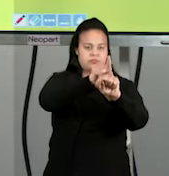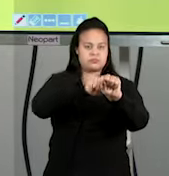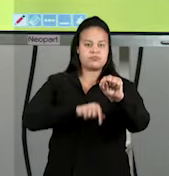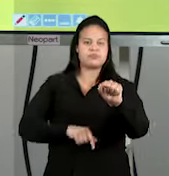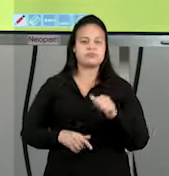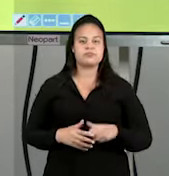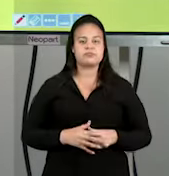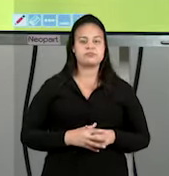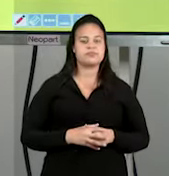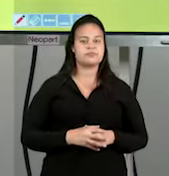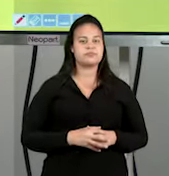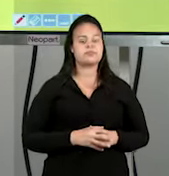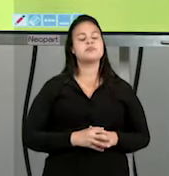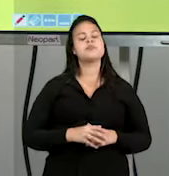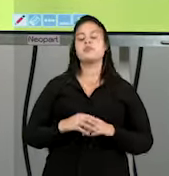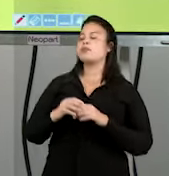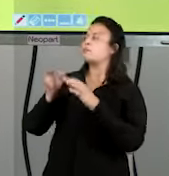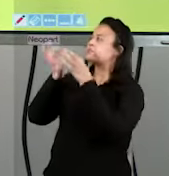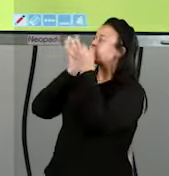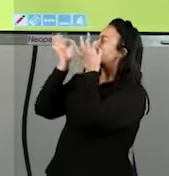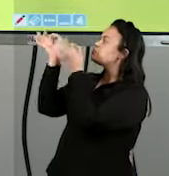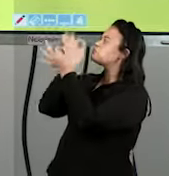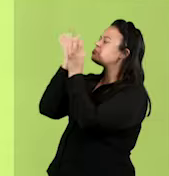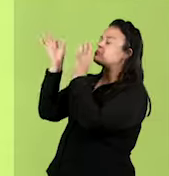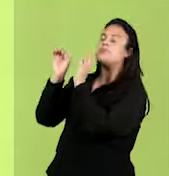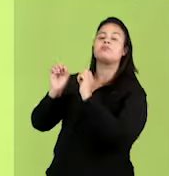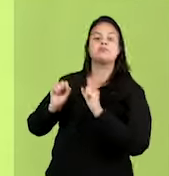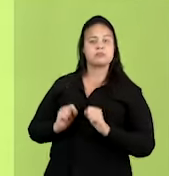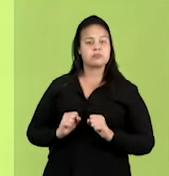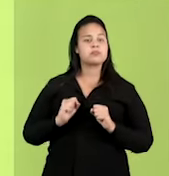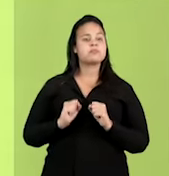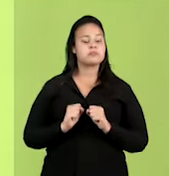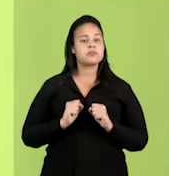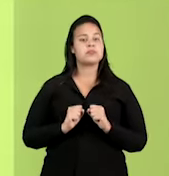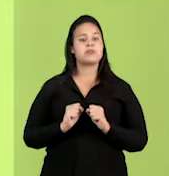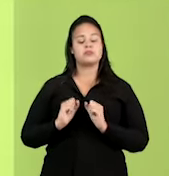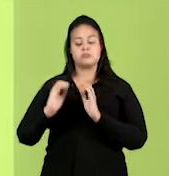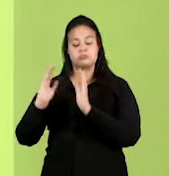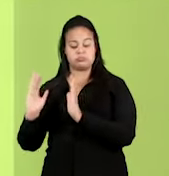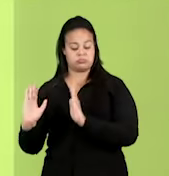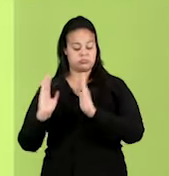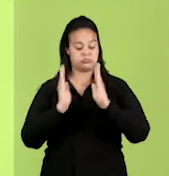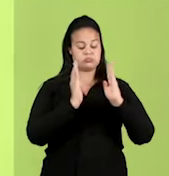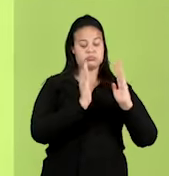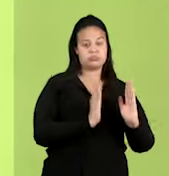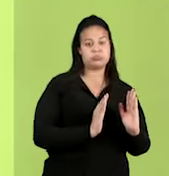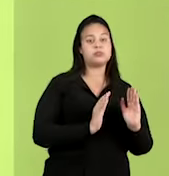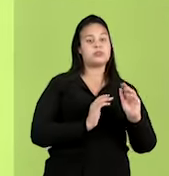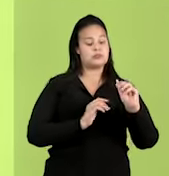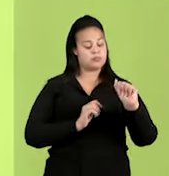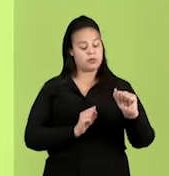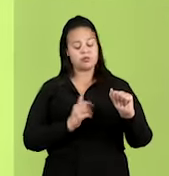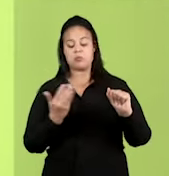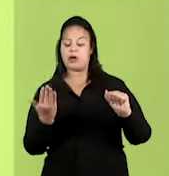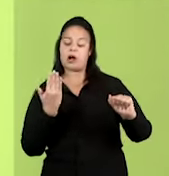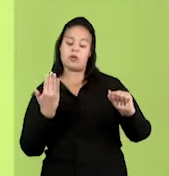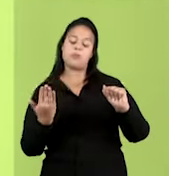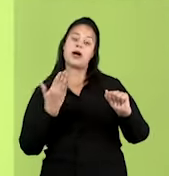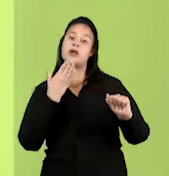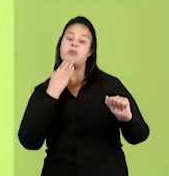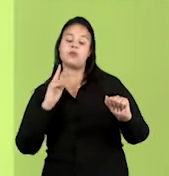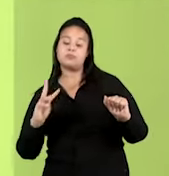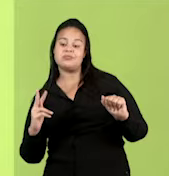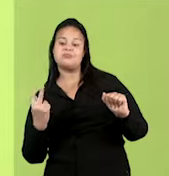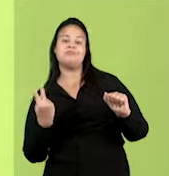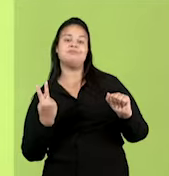Então, né, vocês podem observar esse segmento do apótema e comparar com